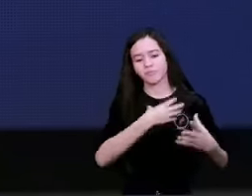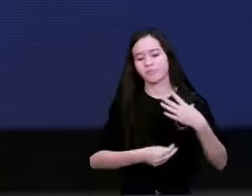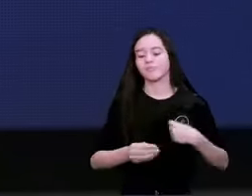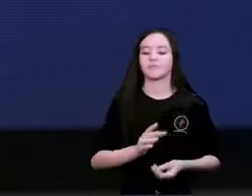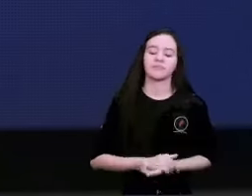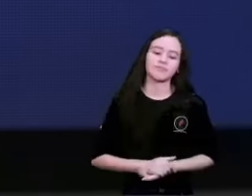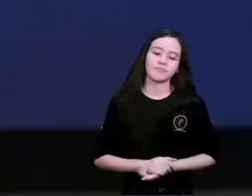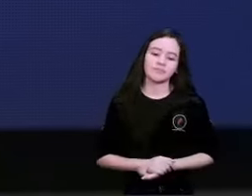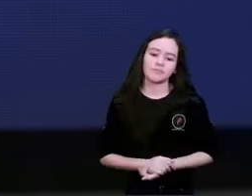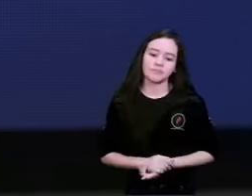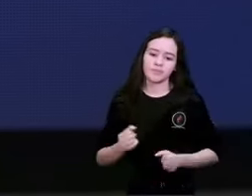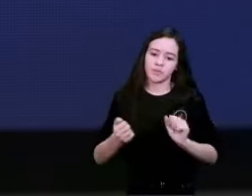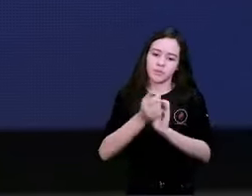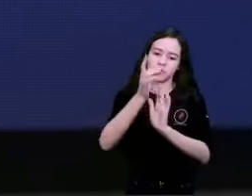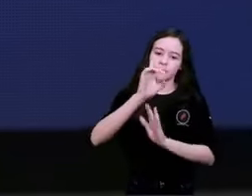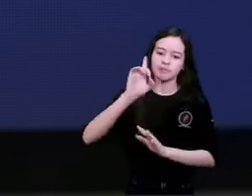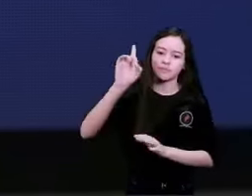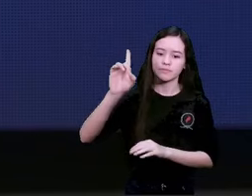Glória a Deus.